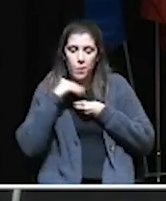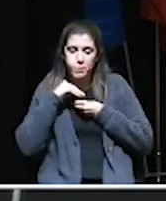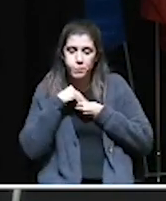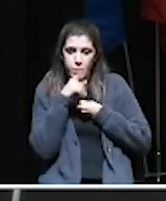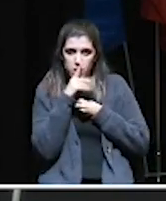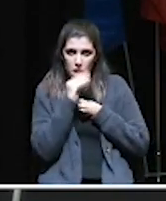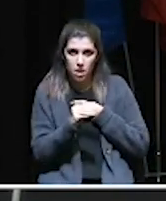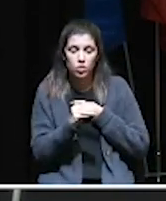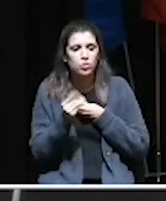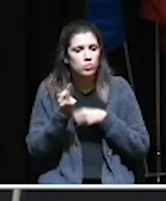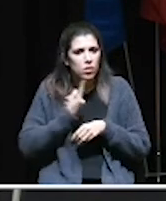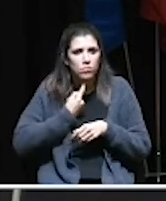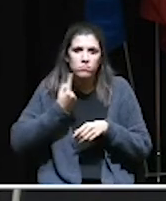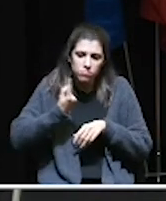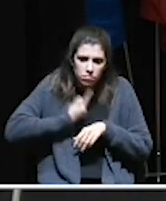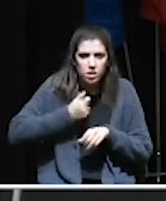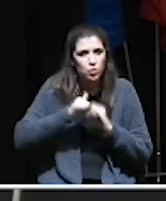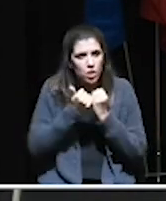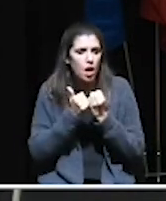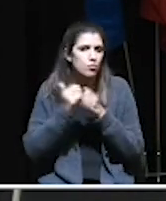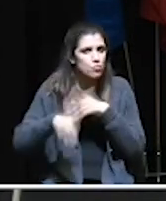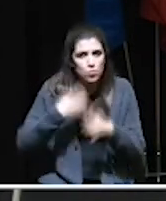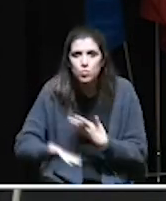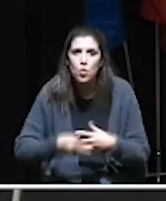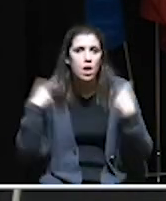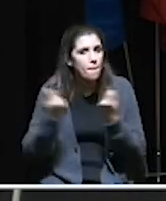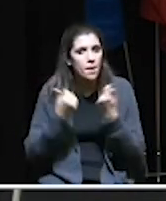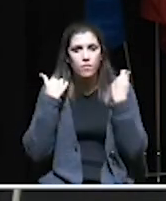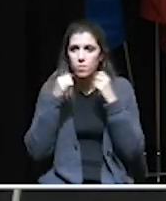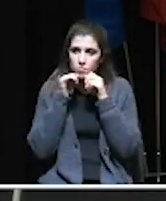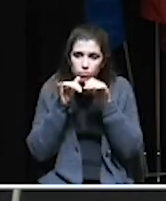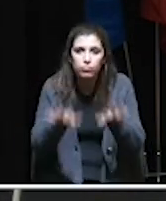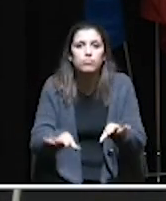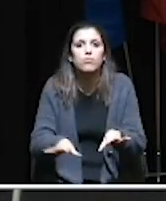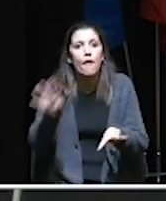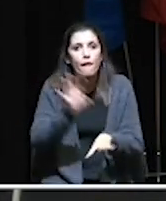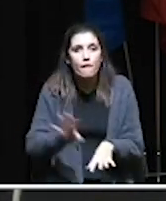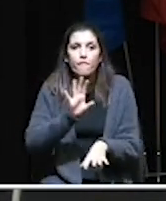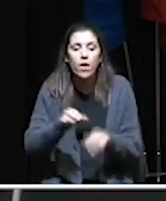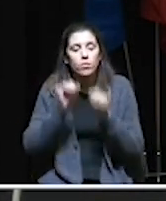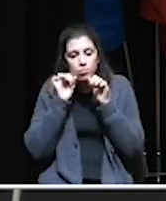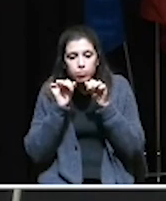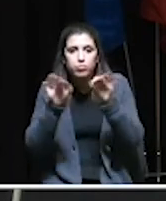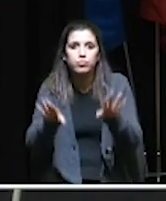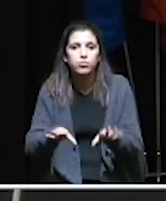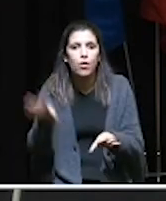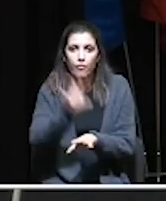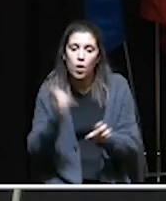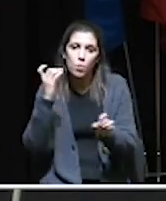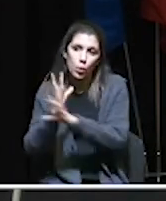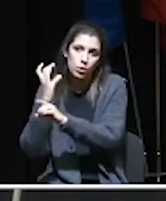Temos muito que fazer ainda enquanto sociedade. As campanhas de divulgação de informação são uma forma de o fazer e há muitas